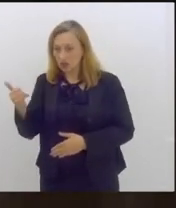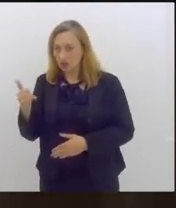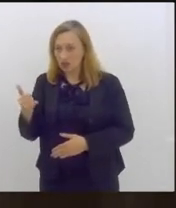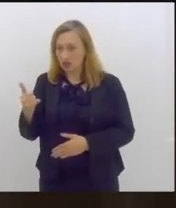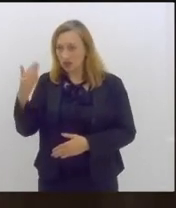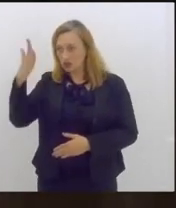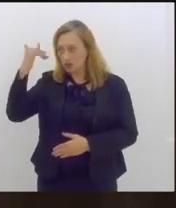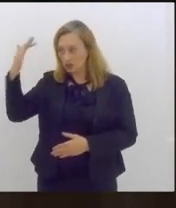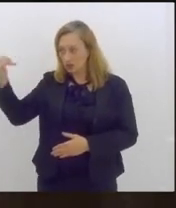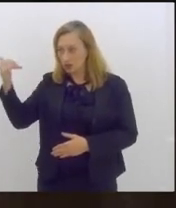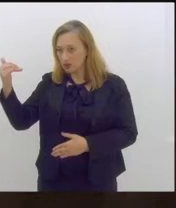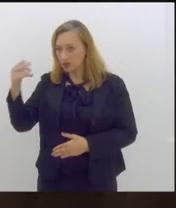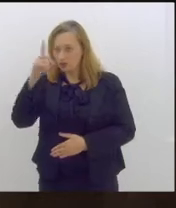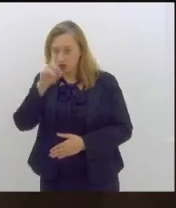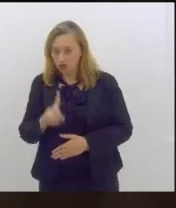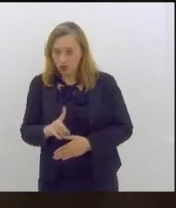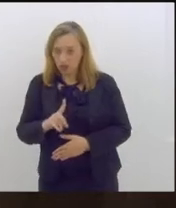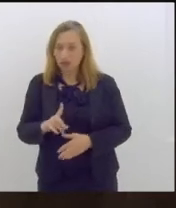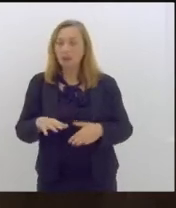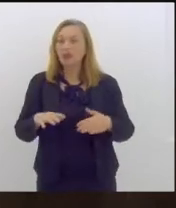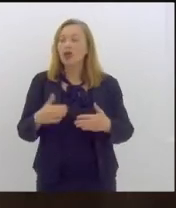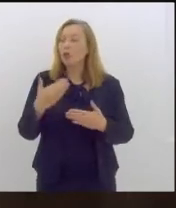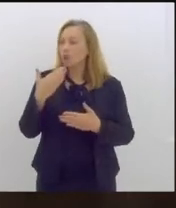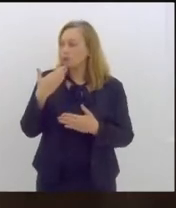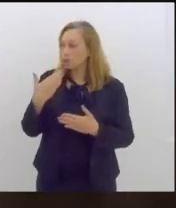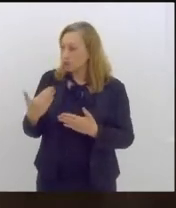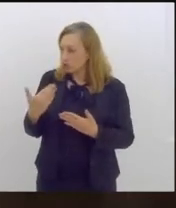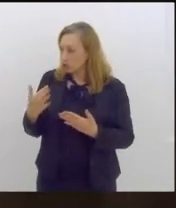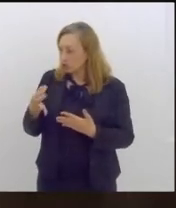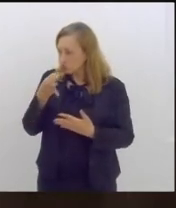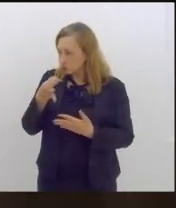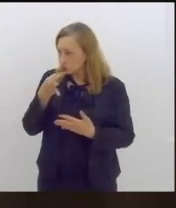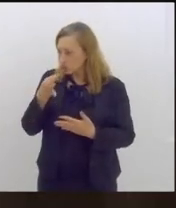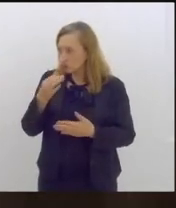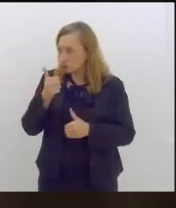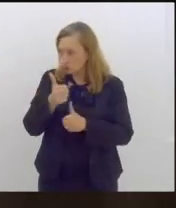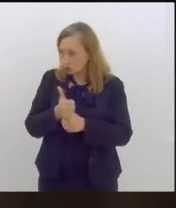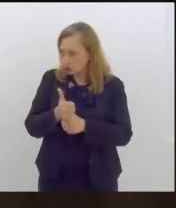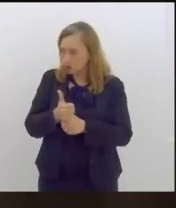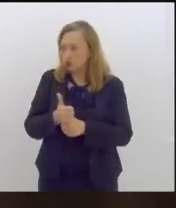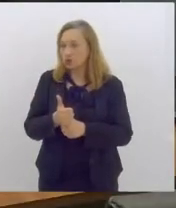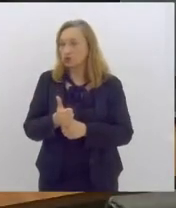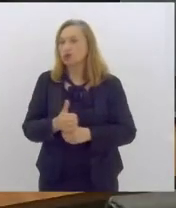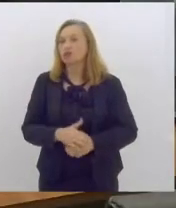intelectual do direito uma sugestão de substitutivo